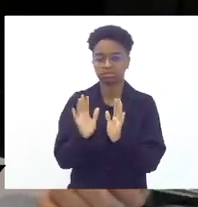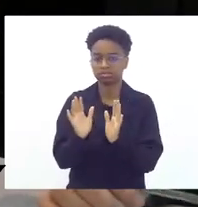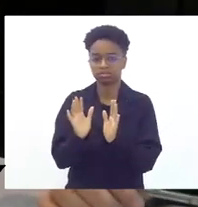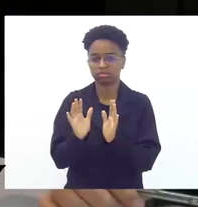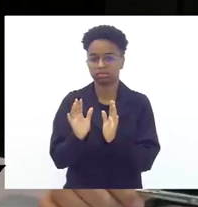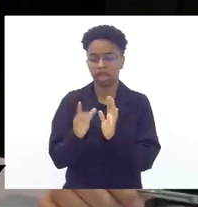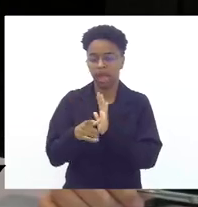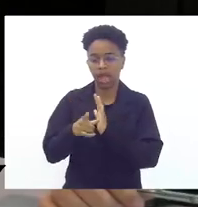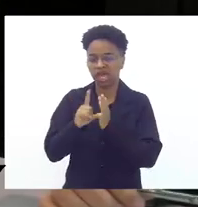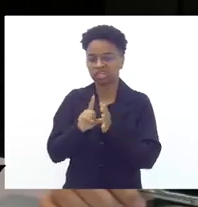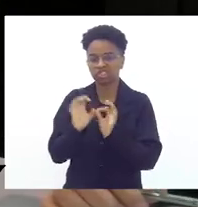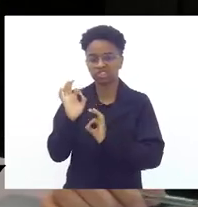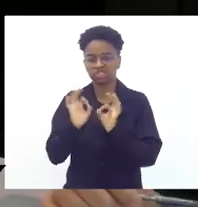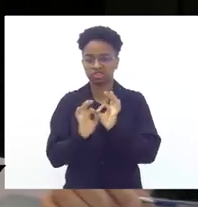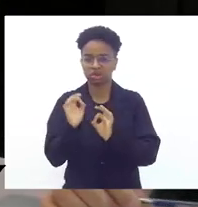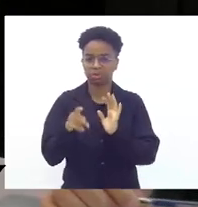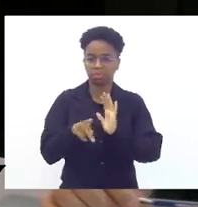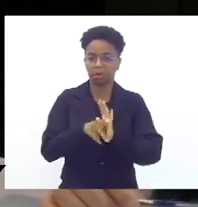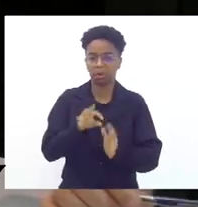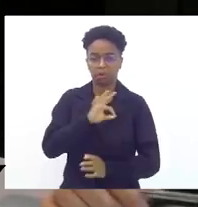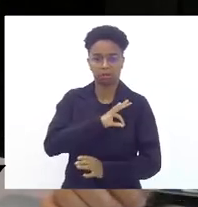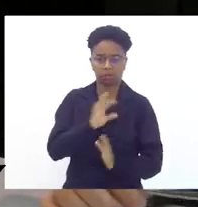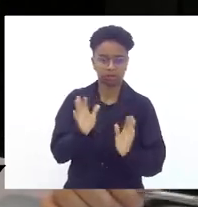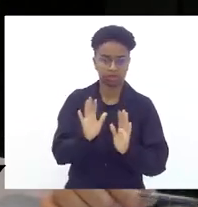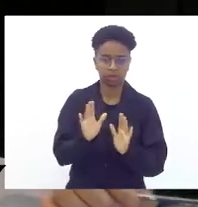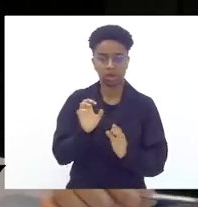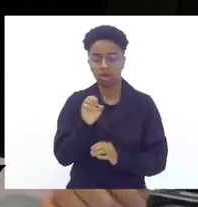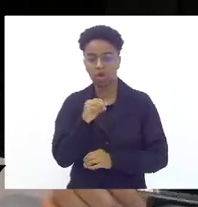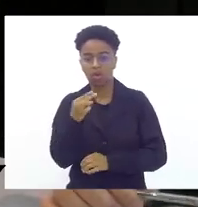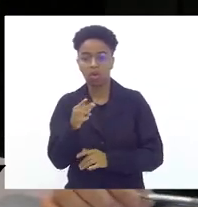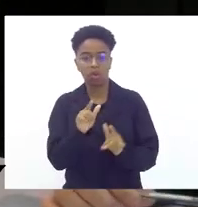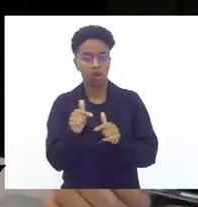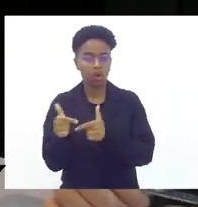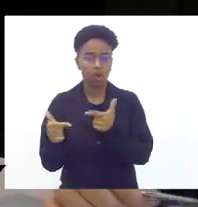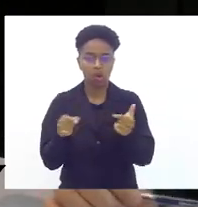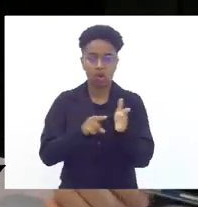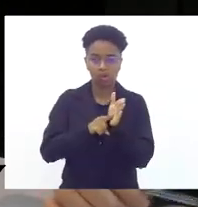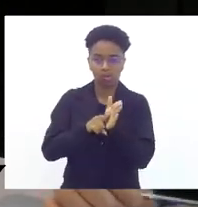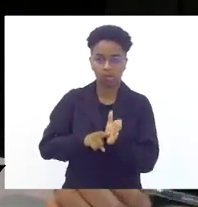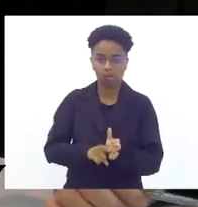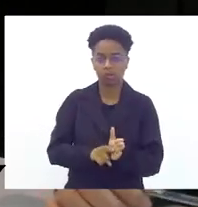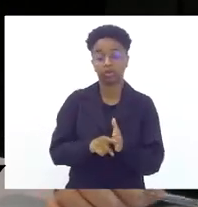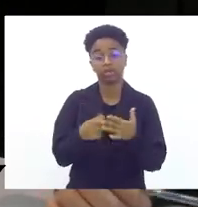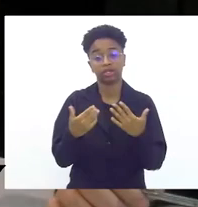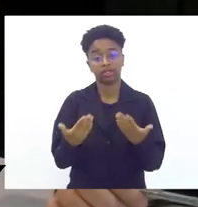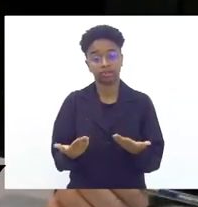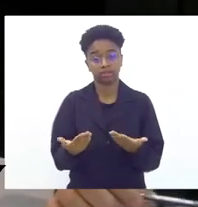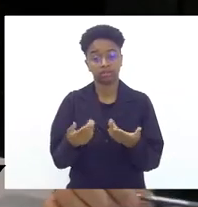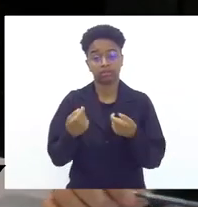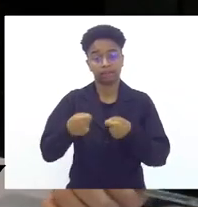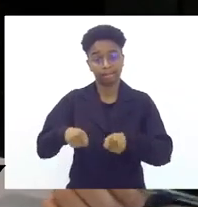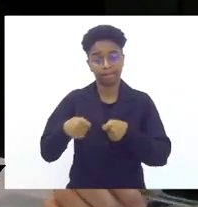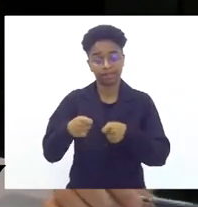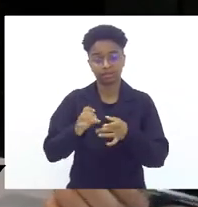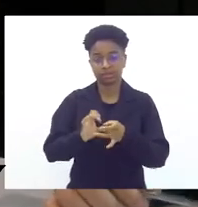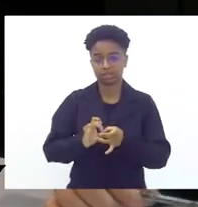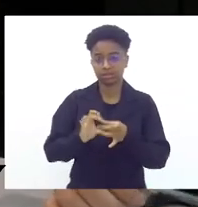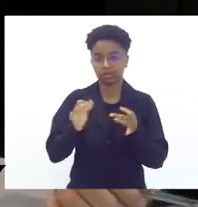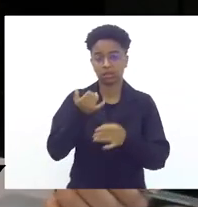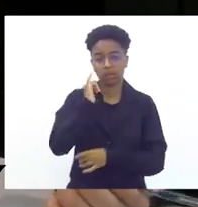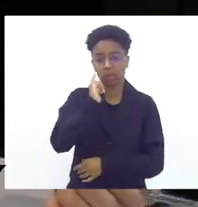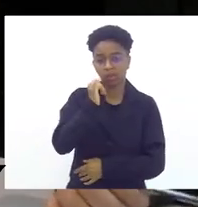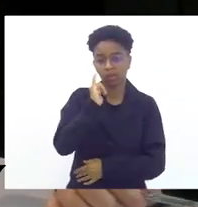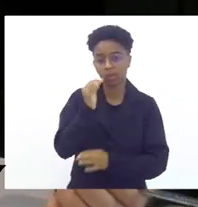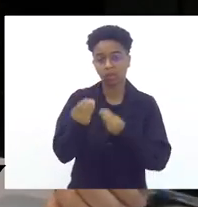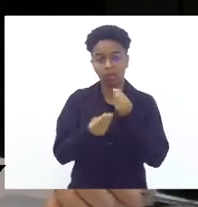pré-concebidas pela autoridade policial ou pelos demais investigadores Então ela precisa livremente contar